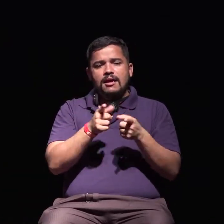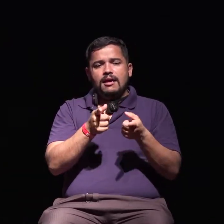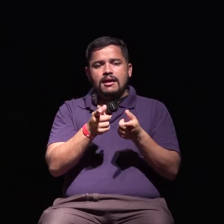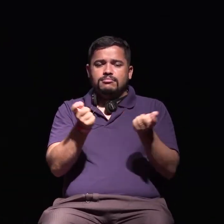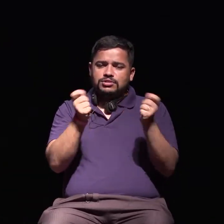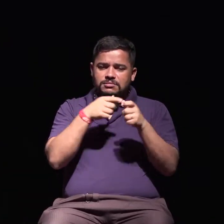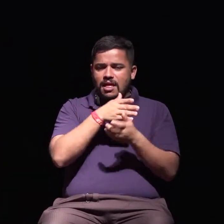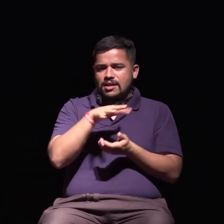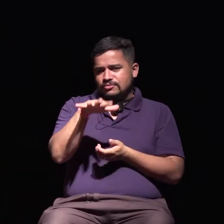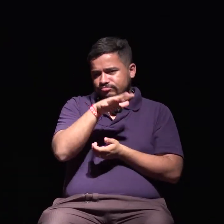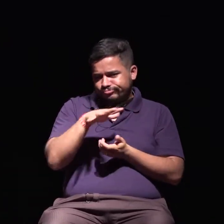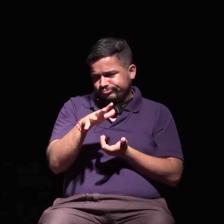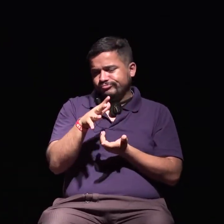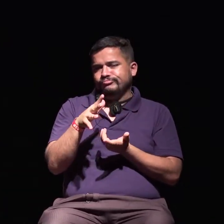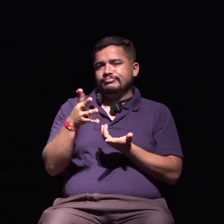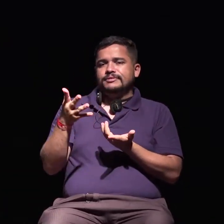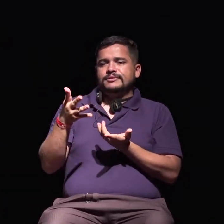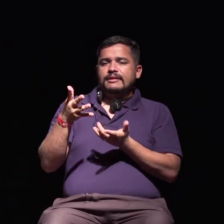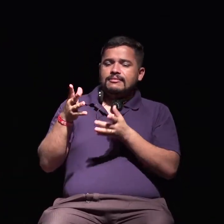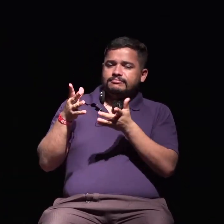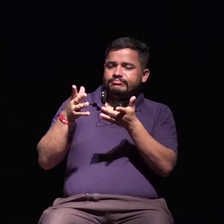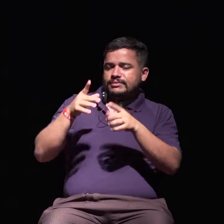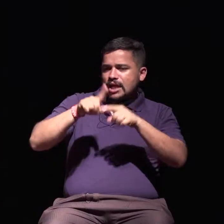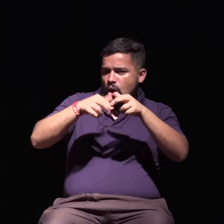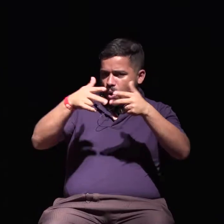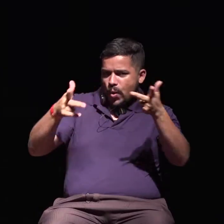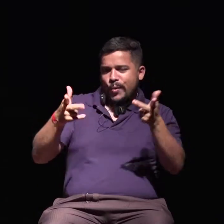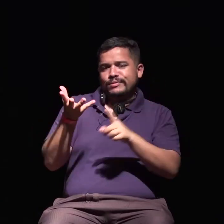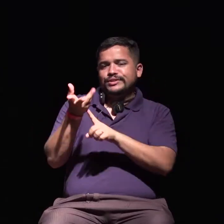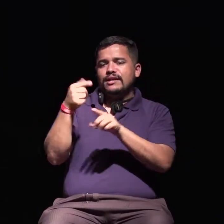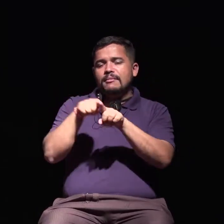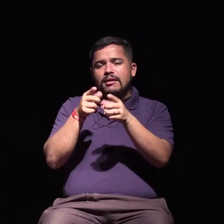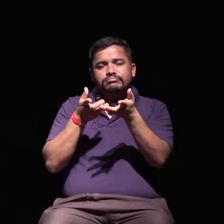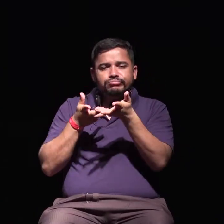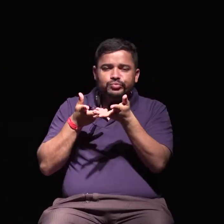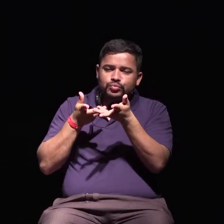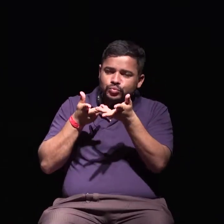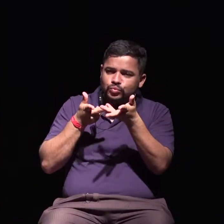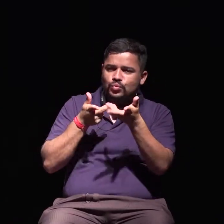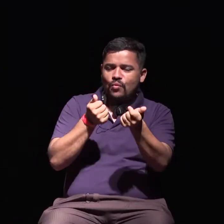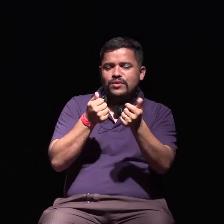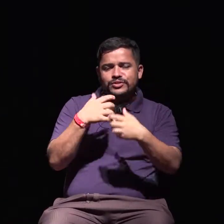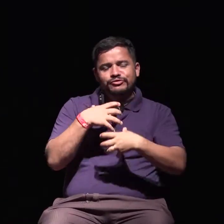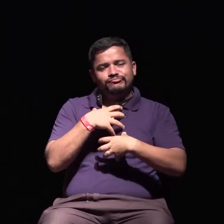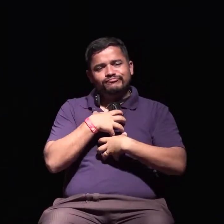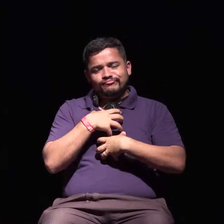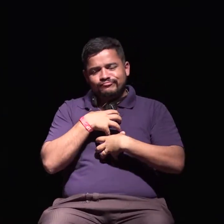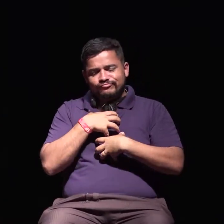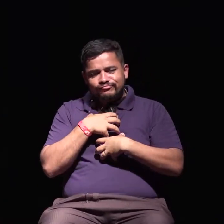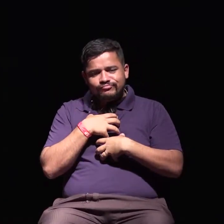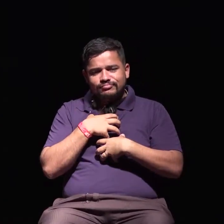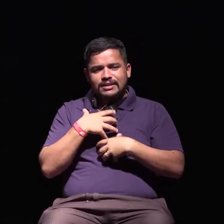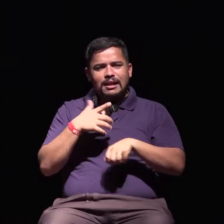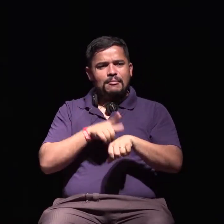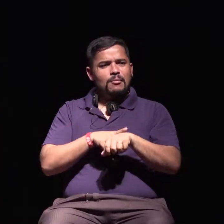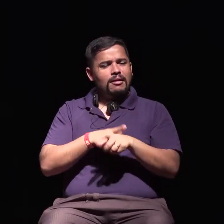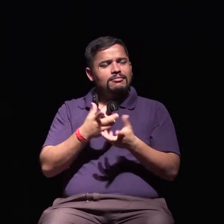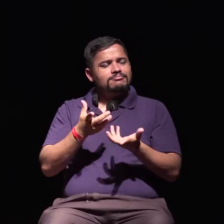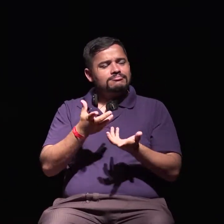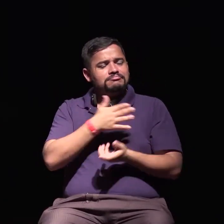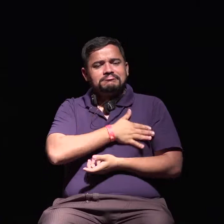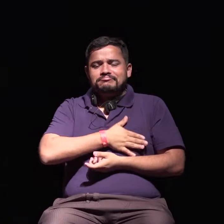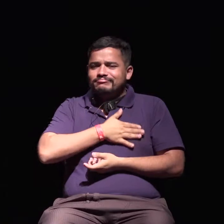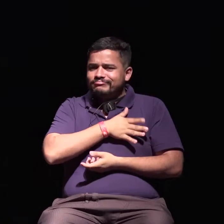noção tradicional da obra de arte e o convite à participação, geraram para mim uma imediata admiração pela